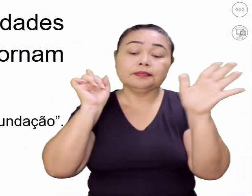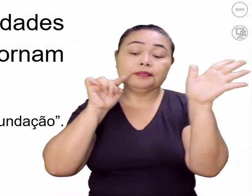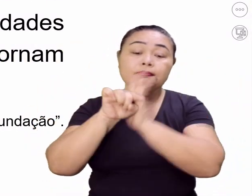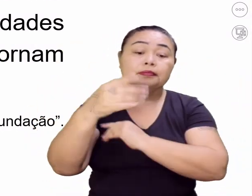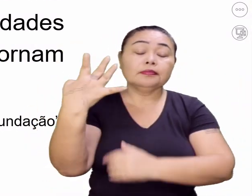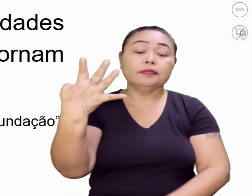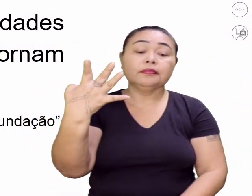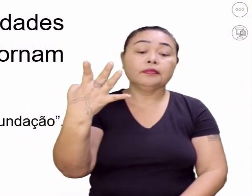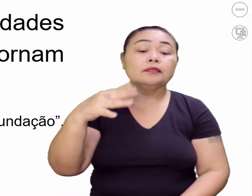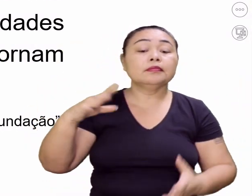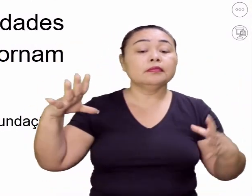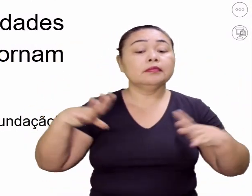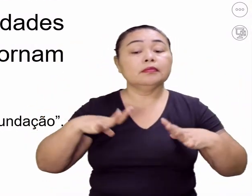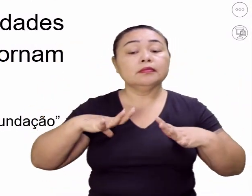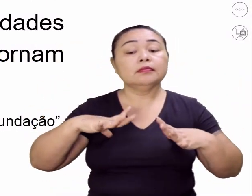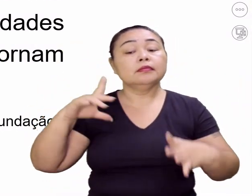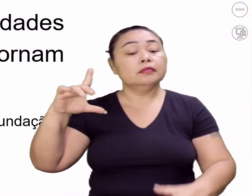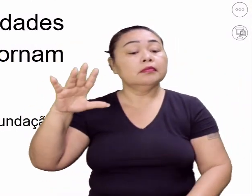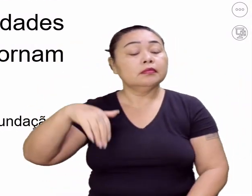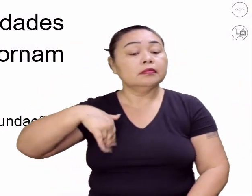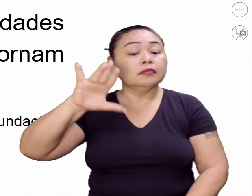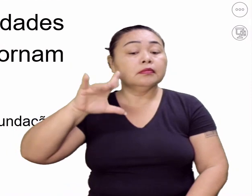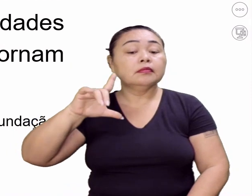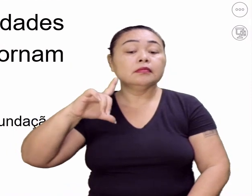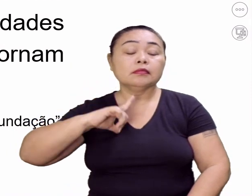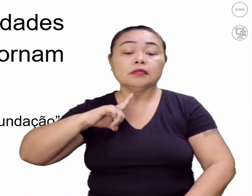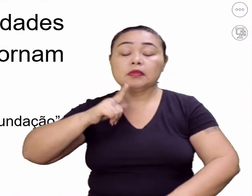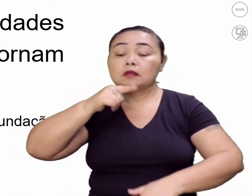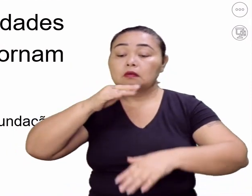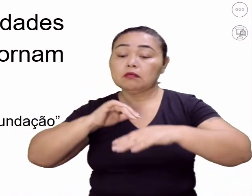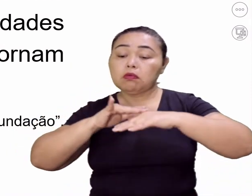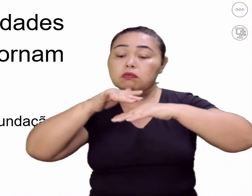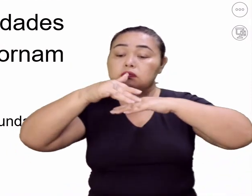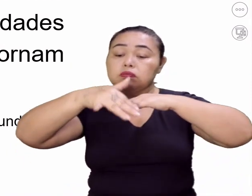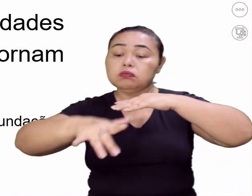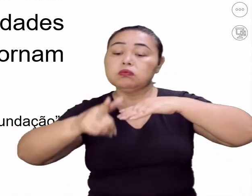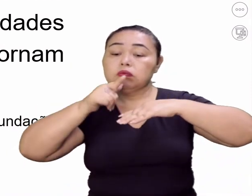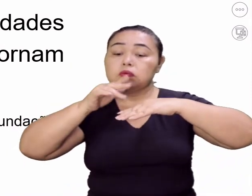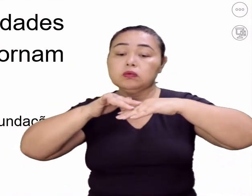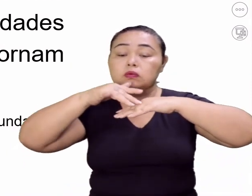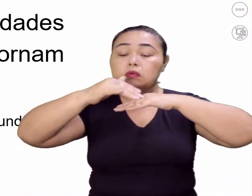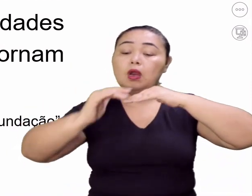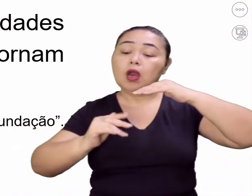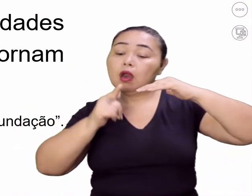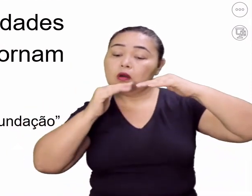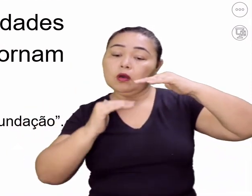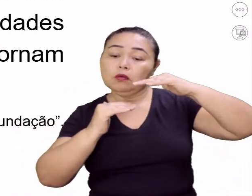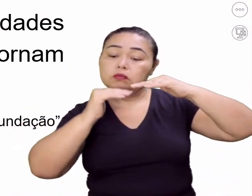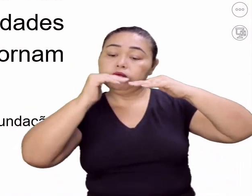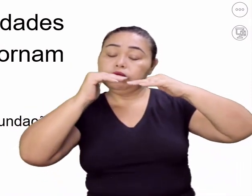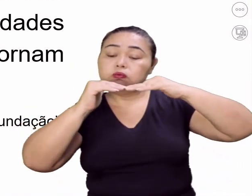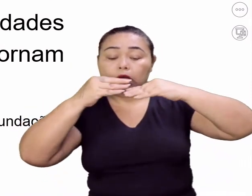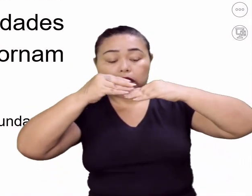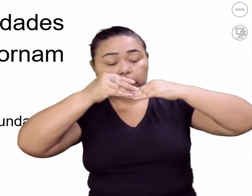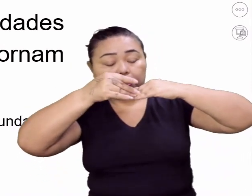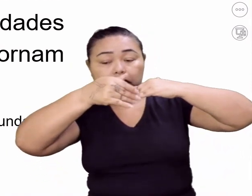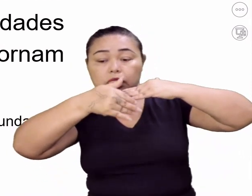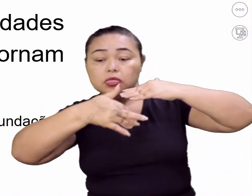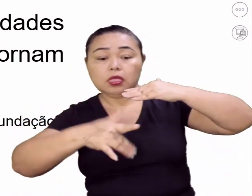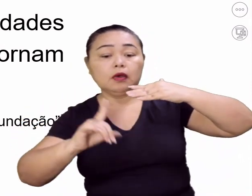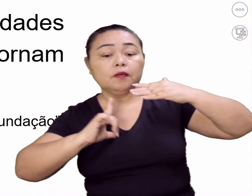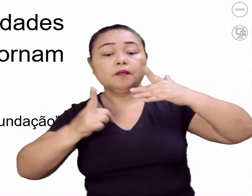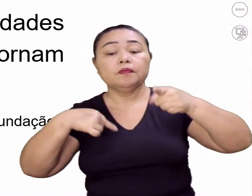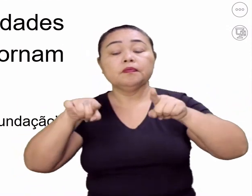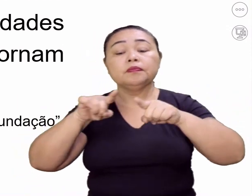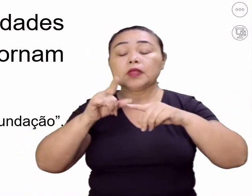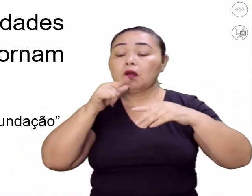4. As cidades normalmente são as mais afetadas por inundações, enchentes e deslizamentos. Muito embora